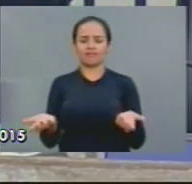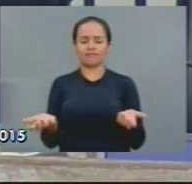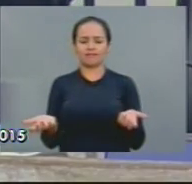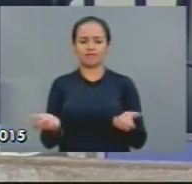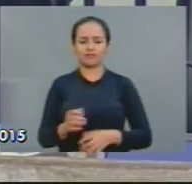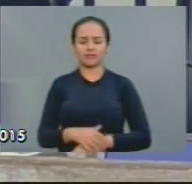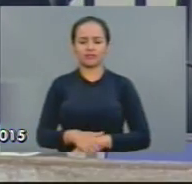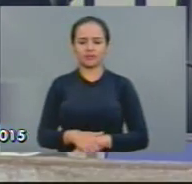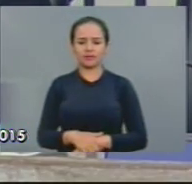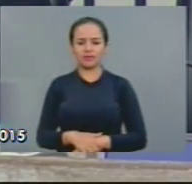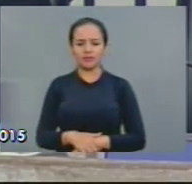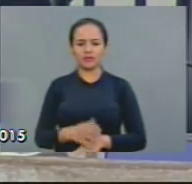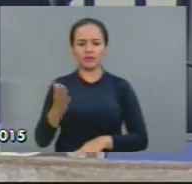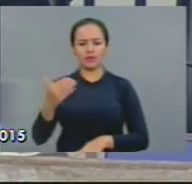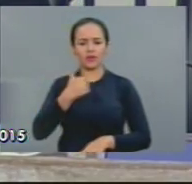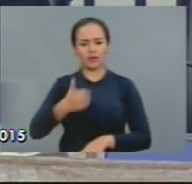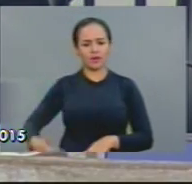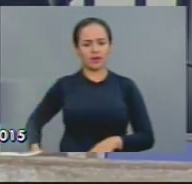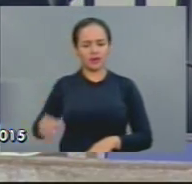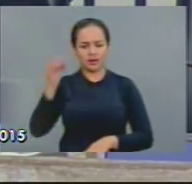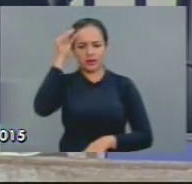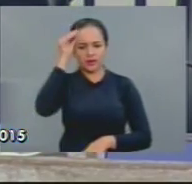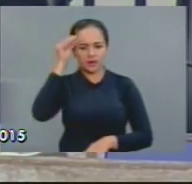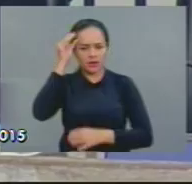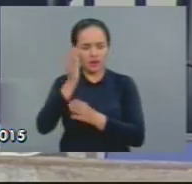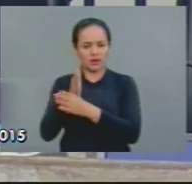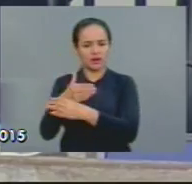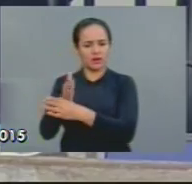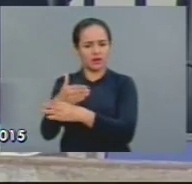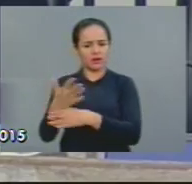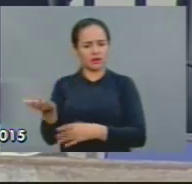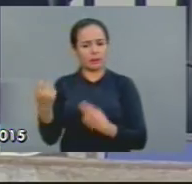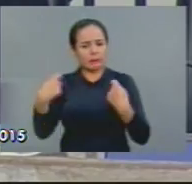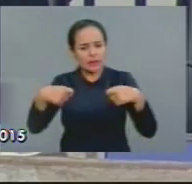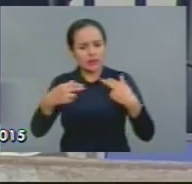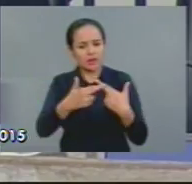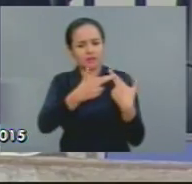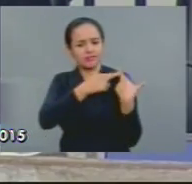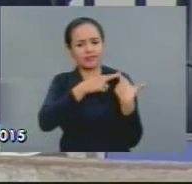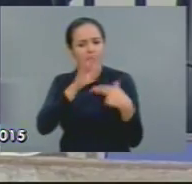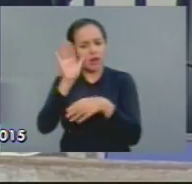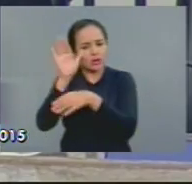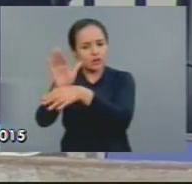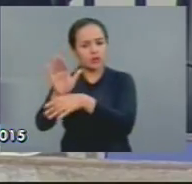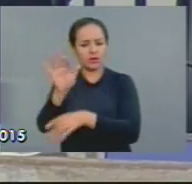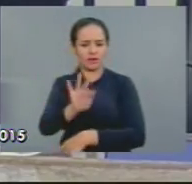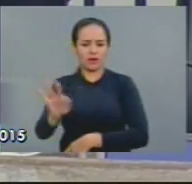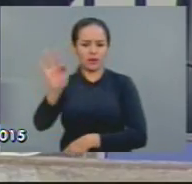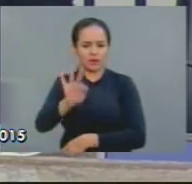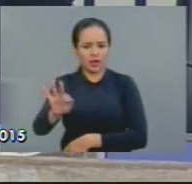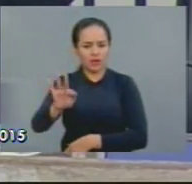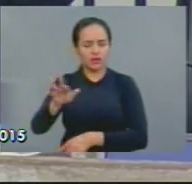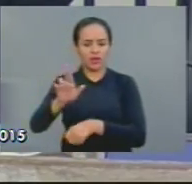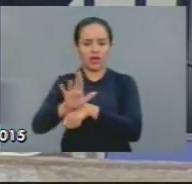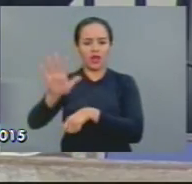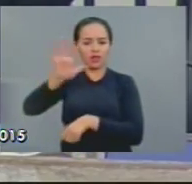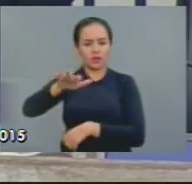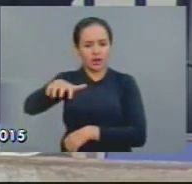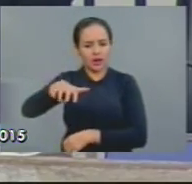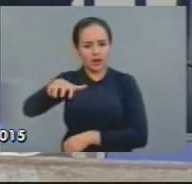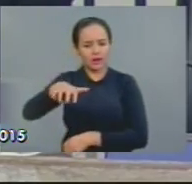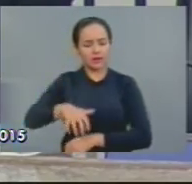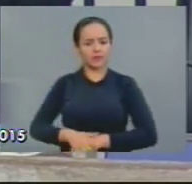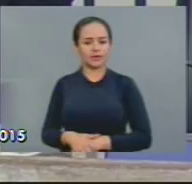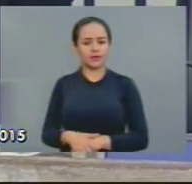por responsabilidade, não pode se deixar que isso permaneça. Deputado Renato, salvo engano, acho que esse ano já é a